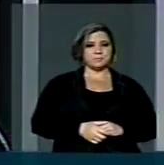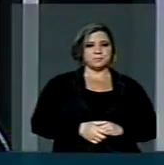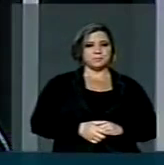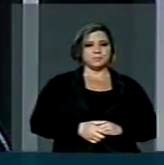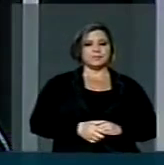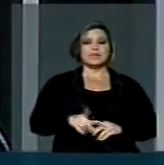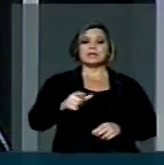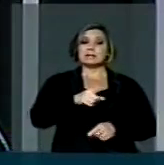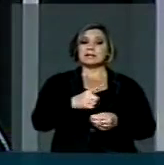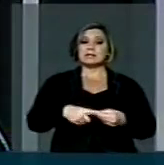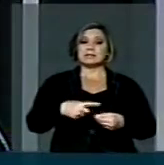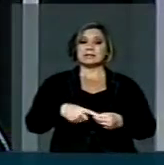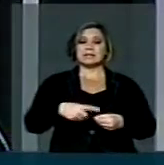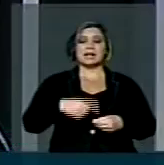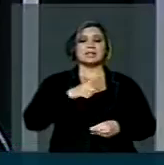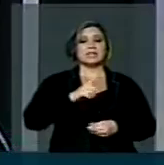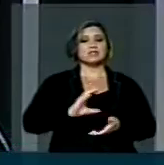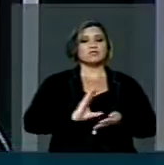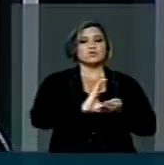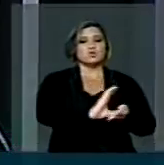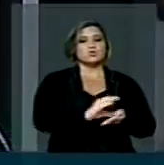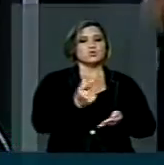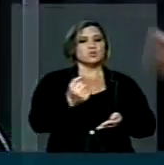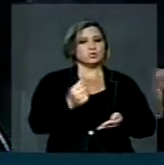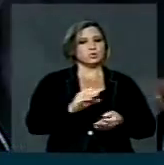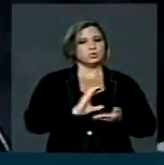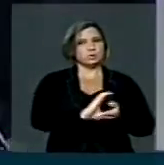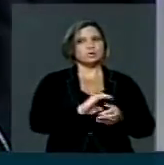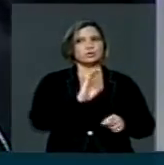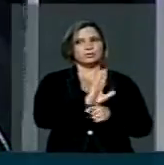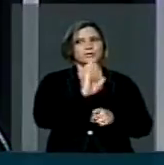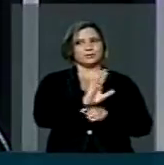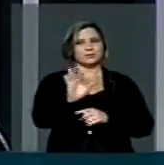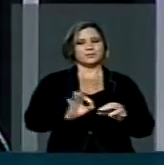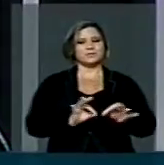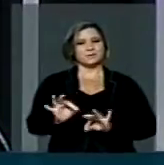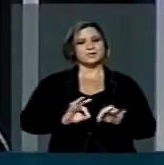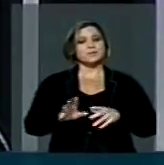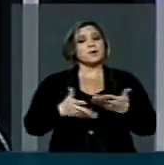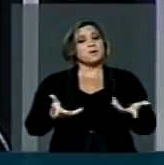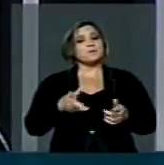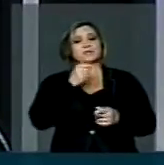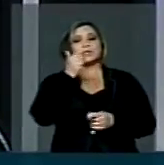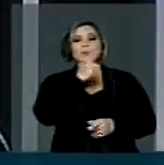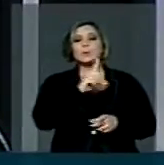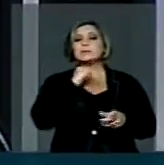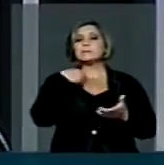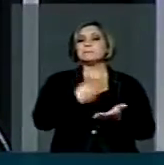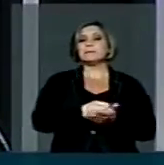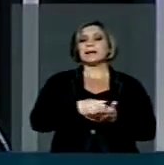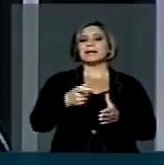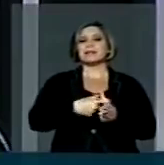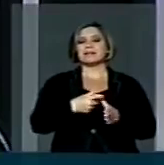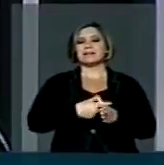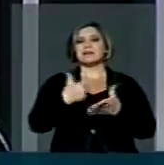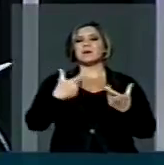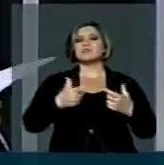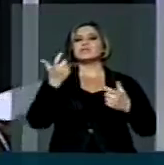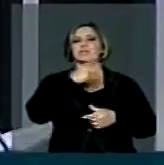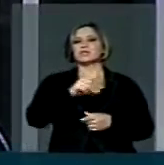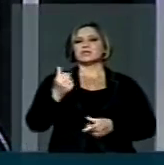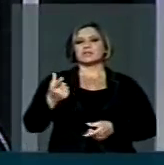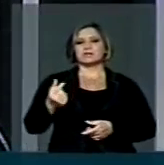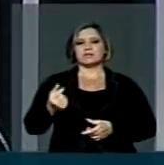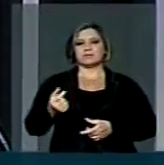É a cidade que recebeu a maior quantidade de recursos federais para o Mundial. Como será que conseguiremos pagar essa dívida? De onde vai sair esse